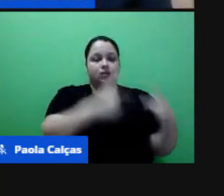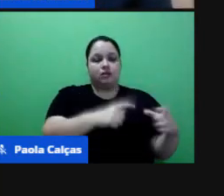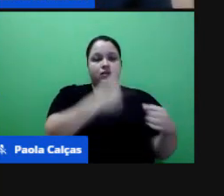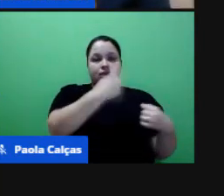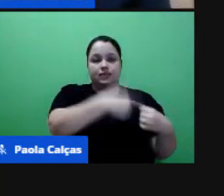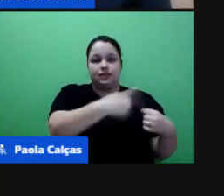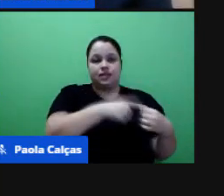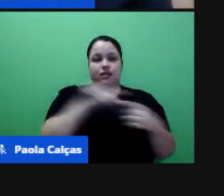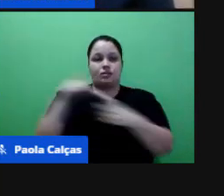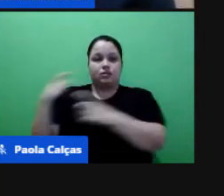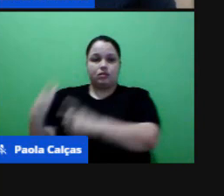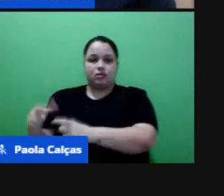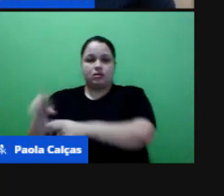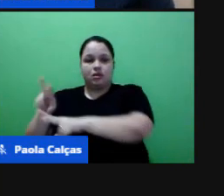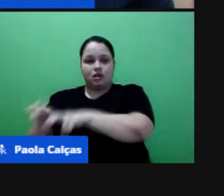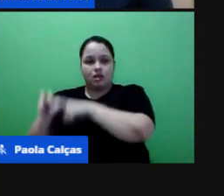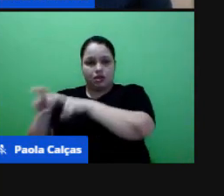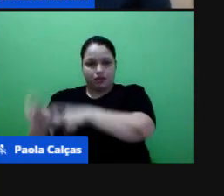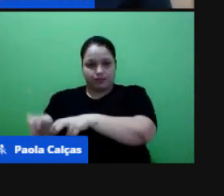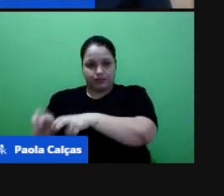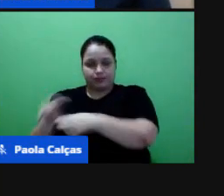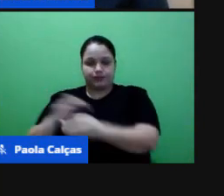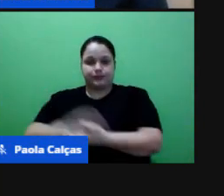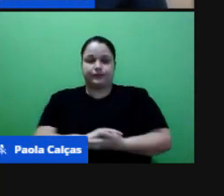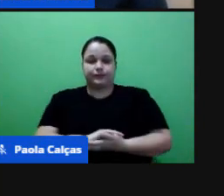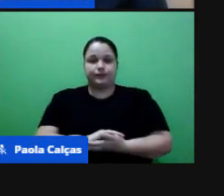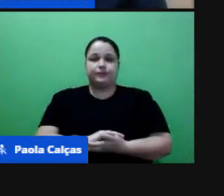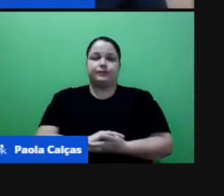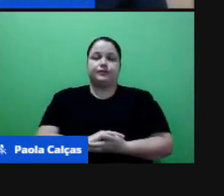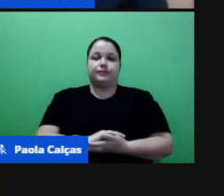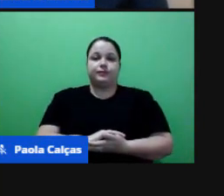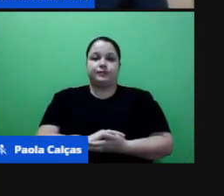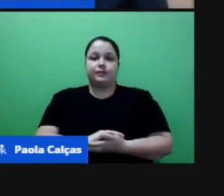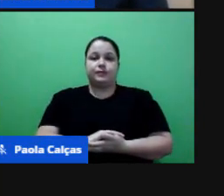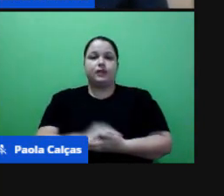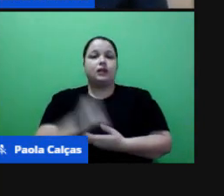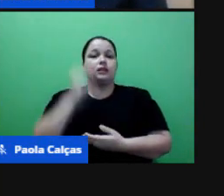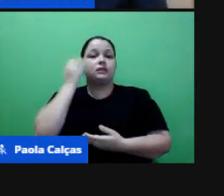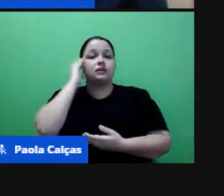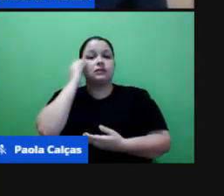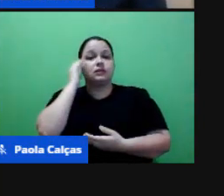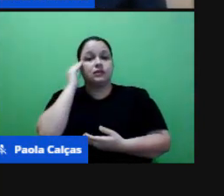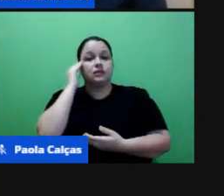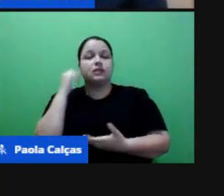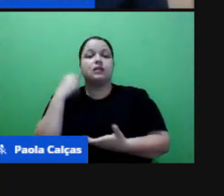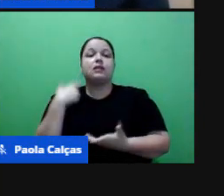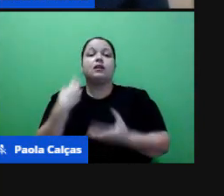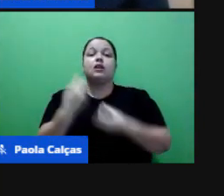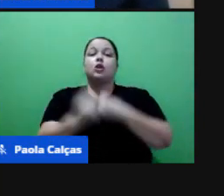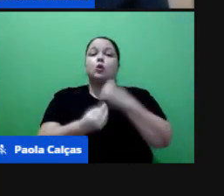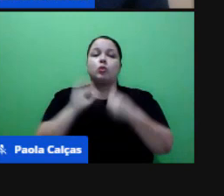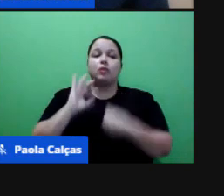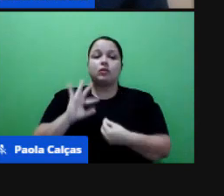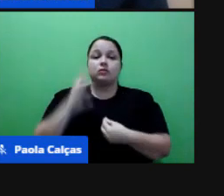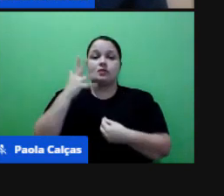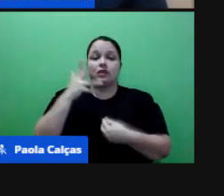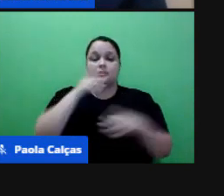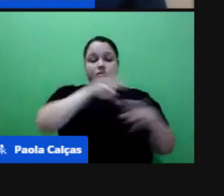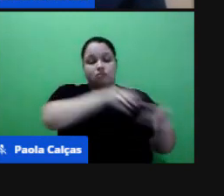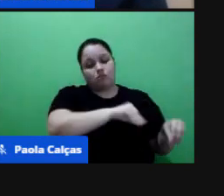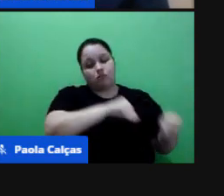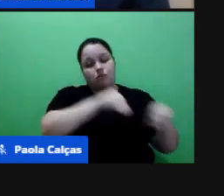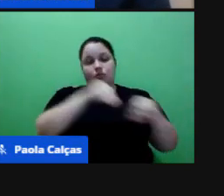cidade. O próximo item nós temos como compreender a dinâmica migratória da população e